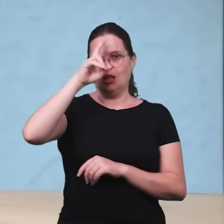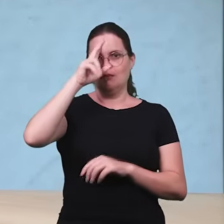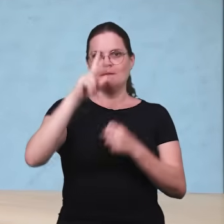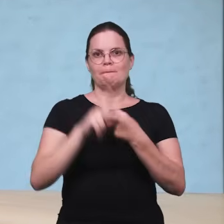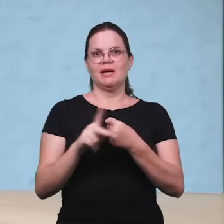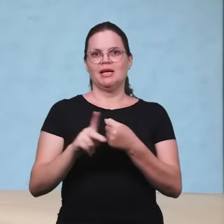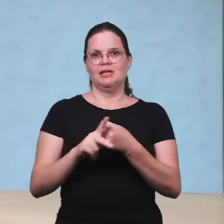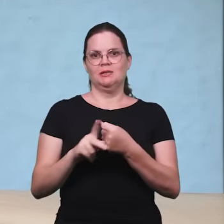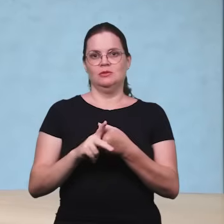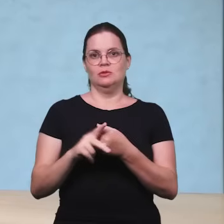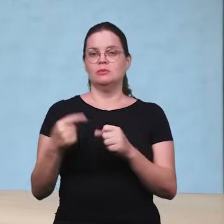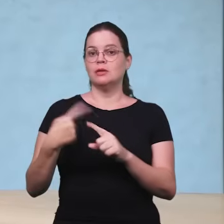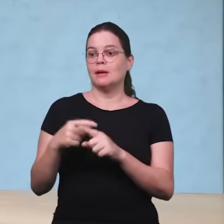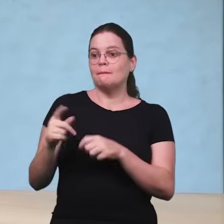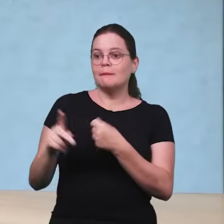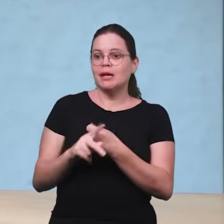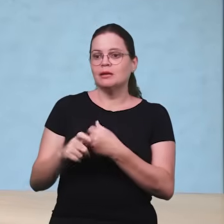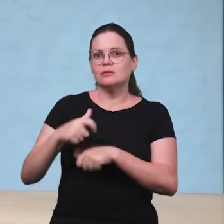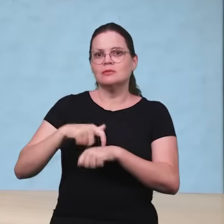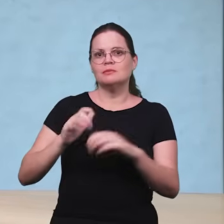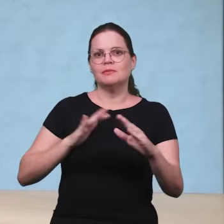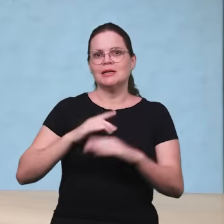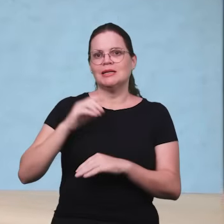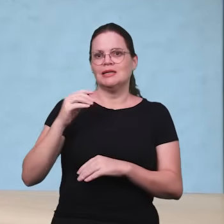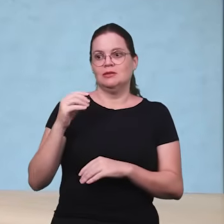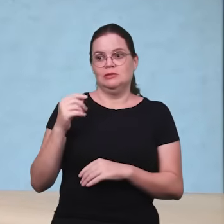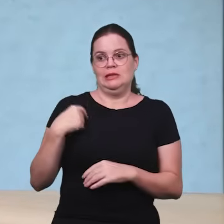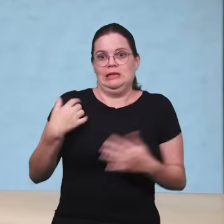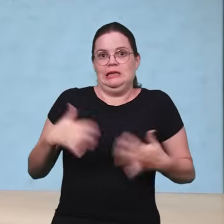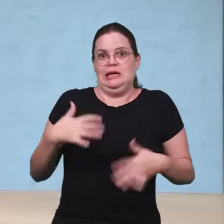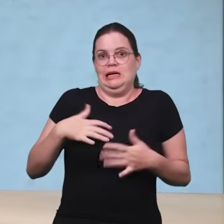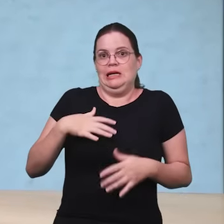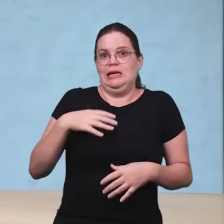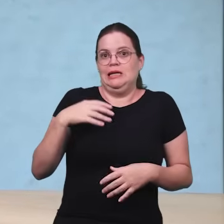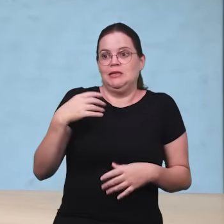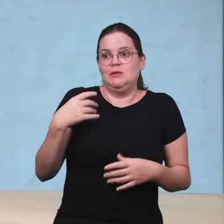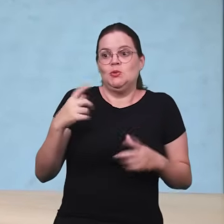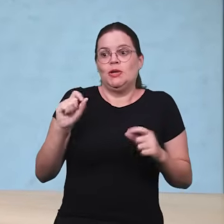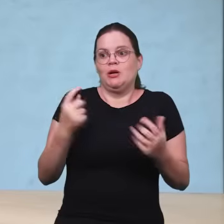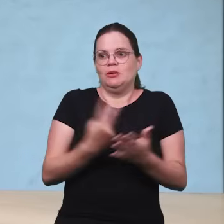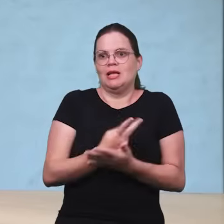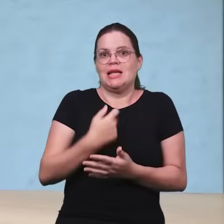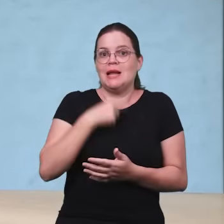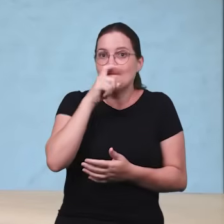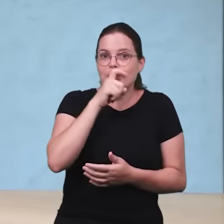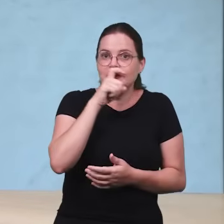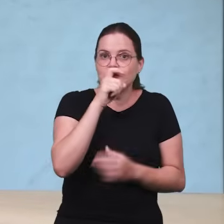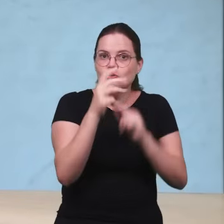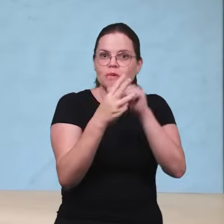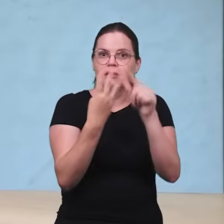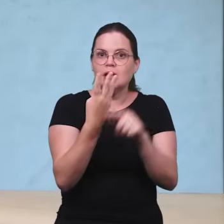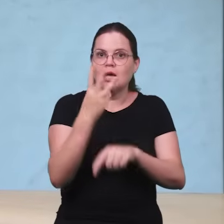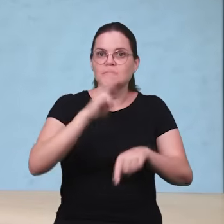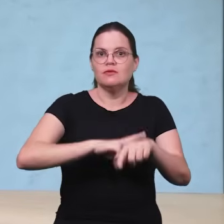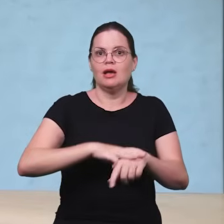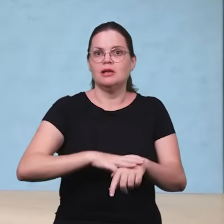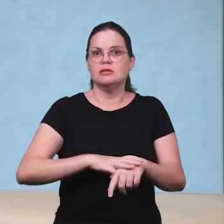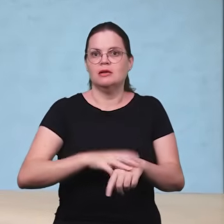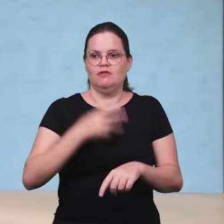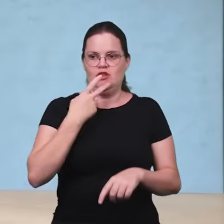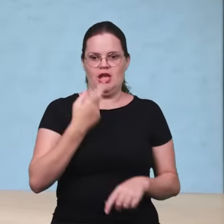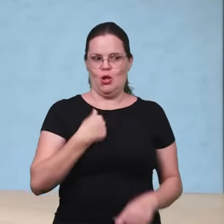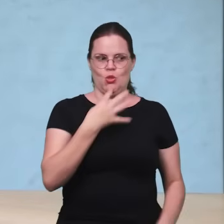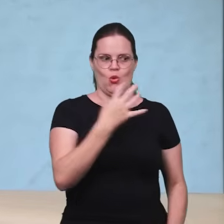né? Ele, no momento de fraqueza, ele mentiu 3 vezes. Ele falou que não conhecia Jesus, que não andava com Jesus, que